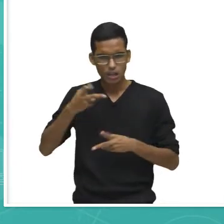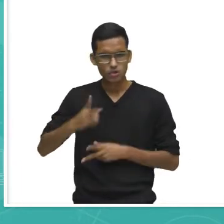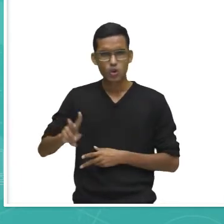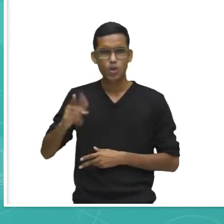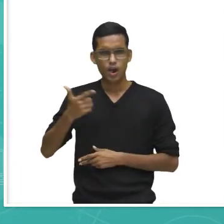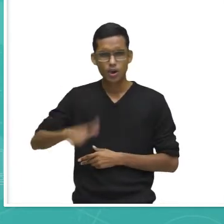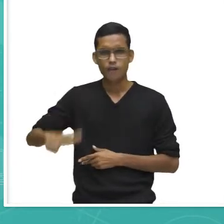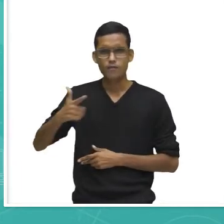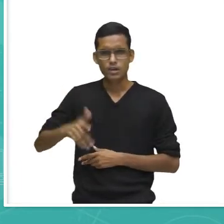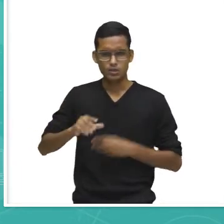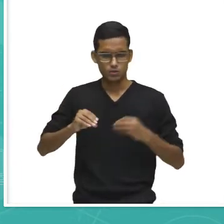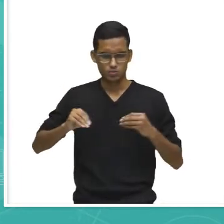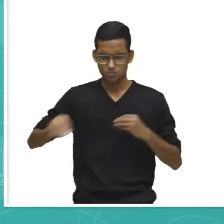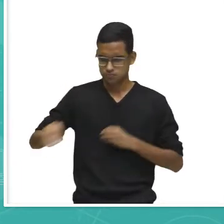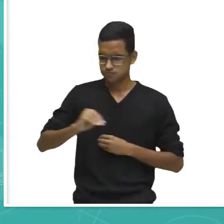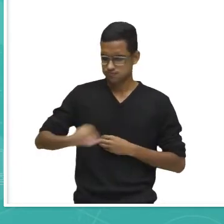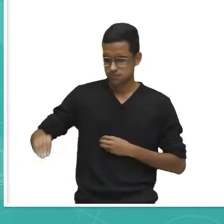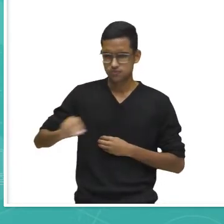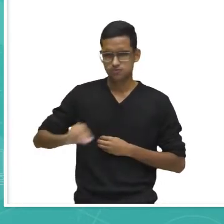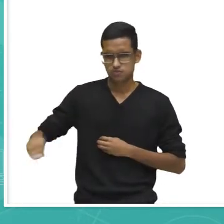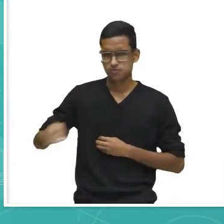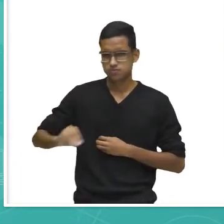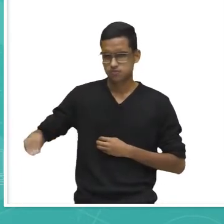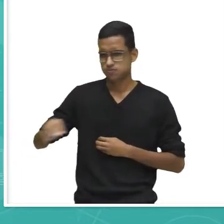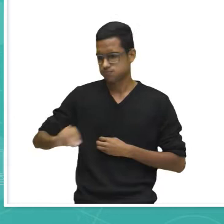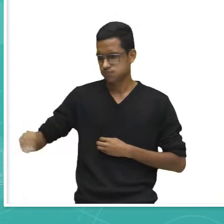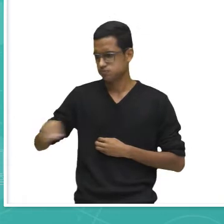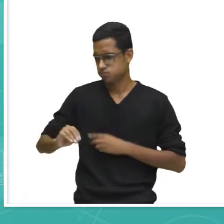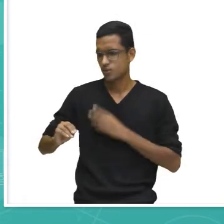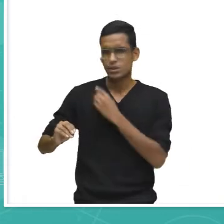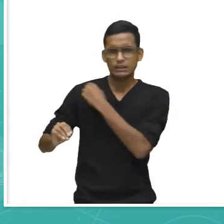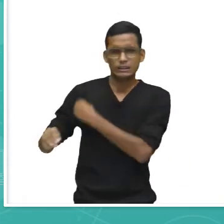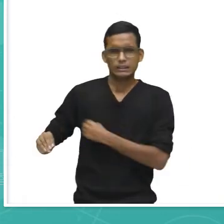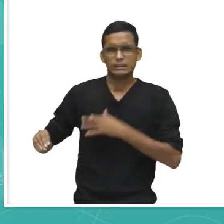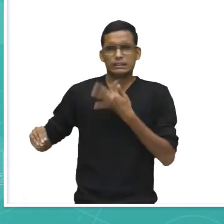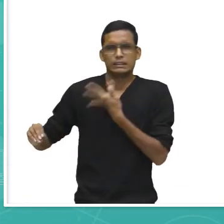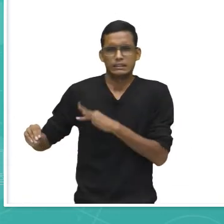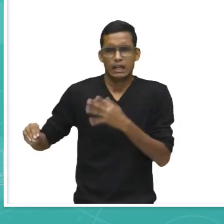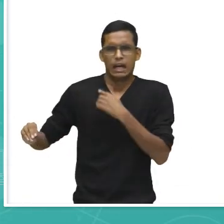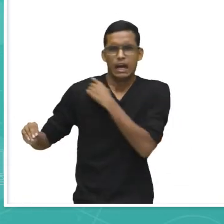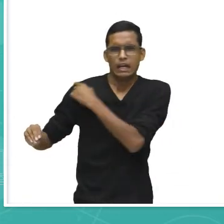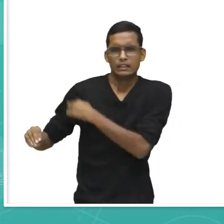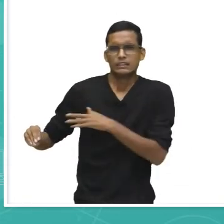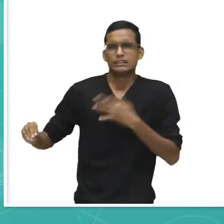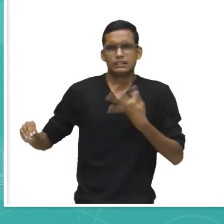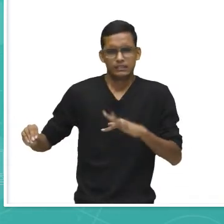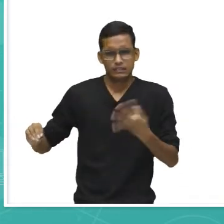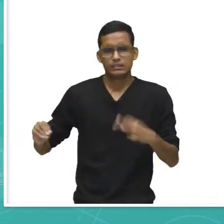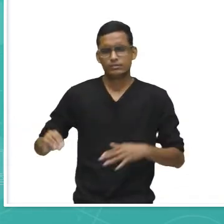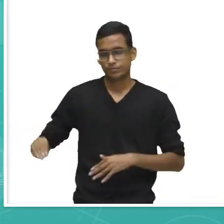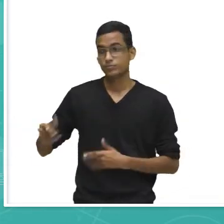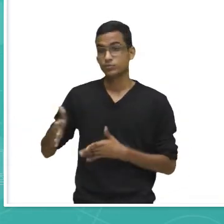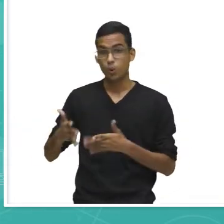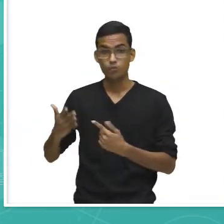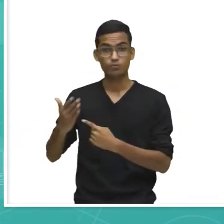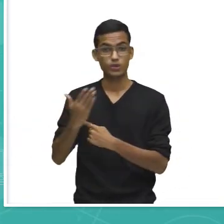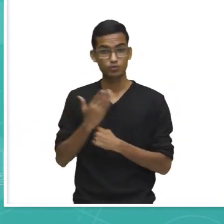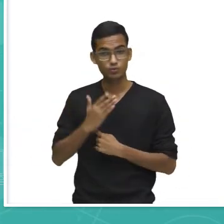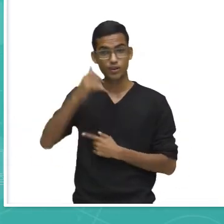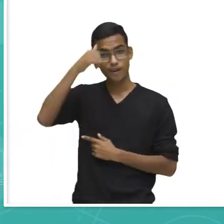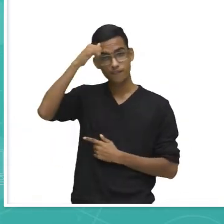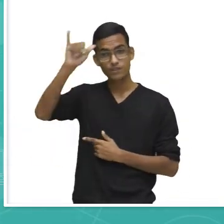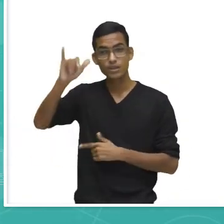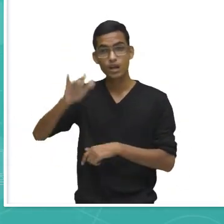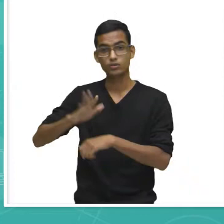movimentos que ele faz repetidas vezes e isso vai prejudicar ele um pouco mais à frente. Por isso que a ginástica laboral ela é tão importante,